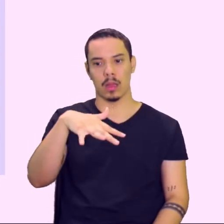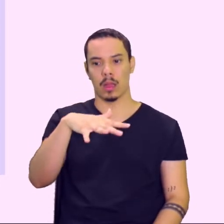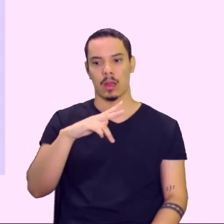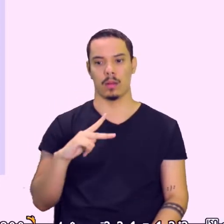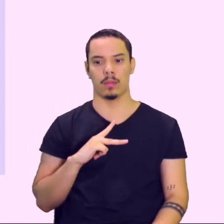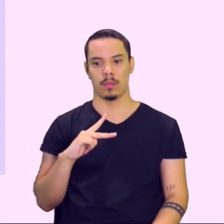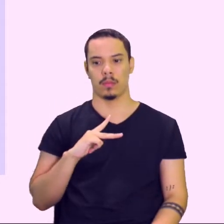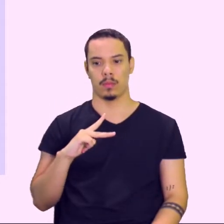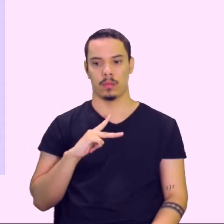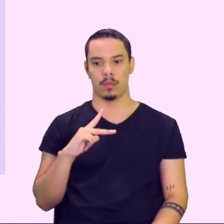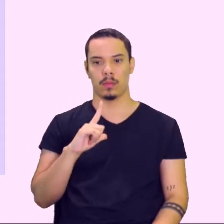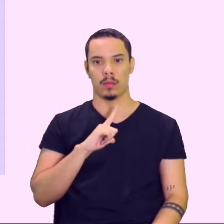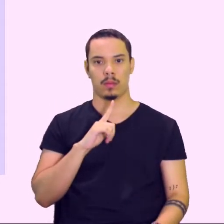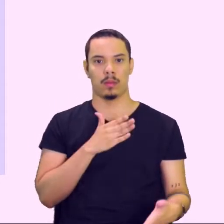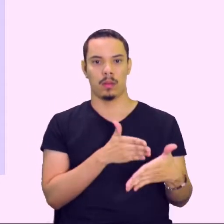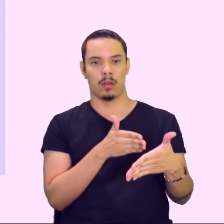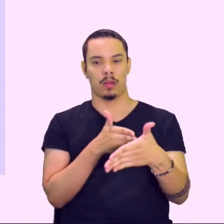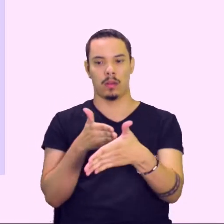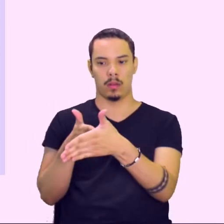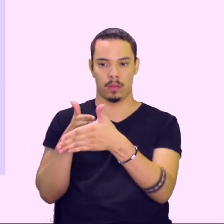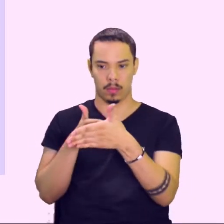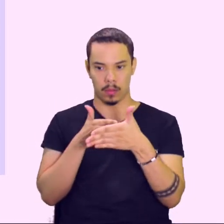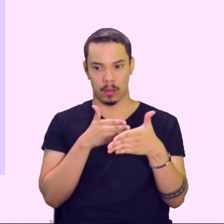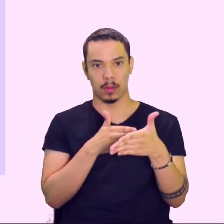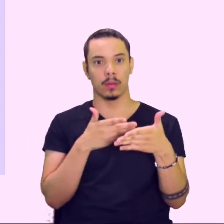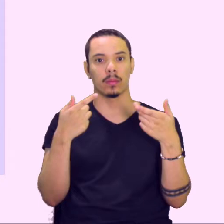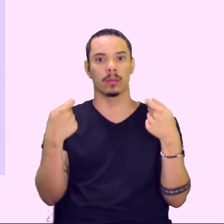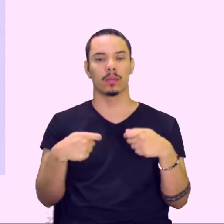em seu limite devem ser